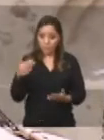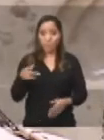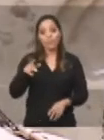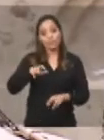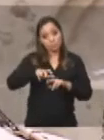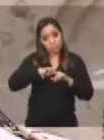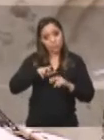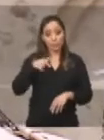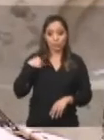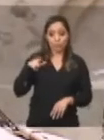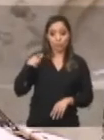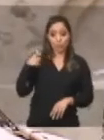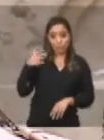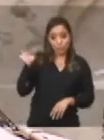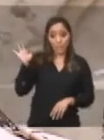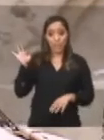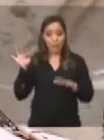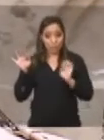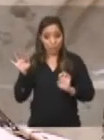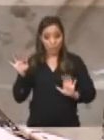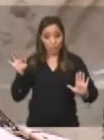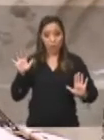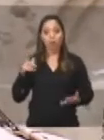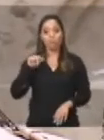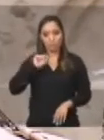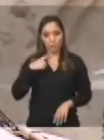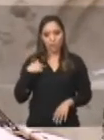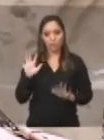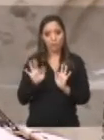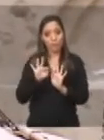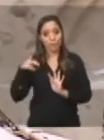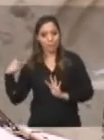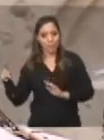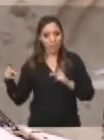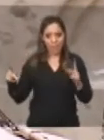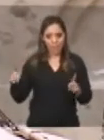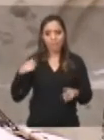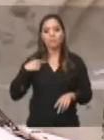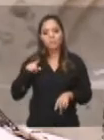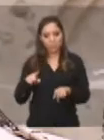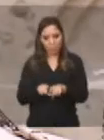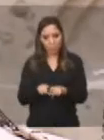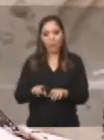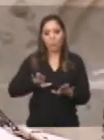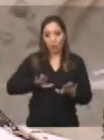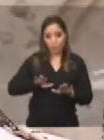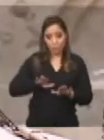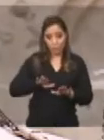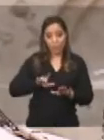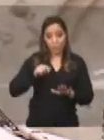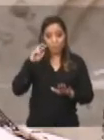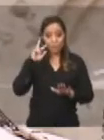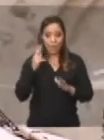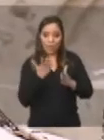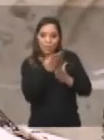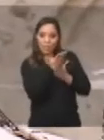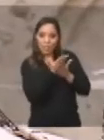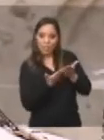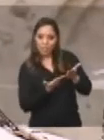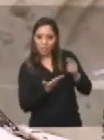cargos, federal e estadual, como apontado nos relatórios de movimentação bancária. Também foi apurado que o assessor Jô